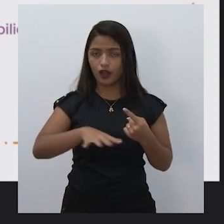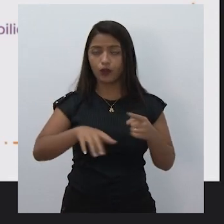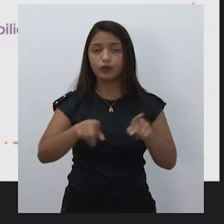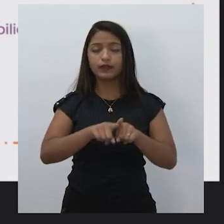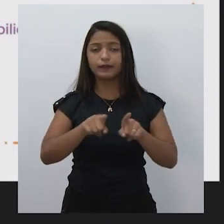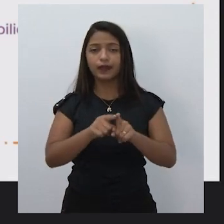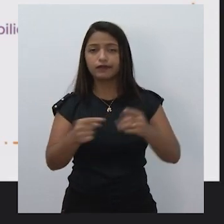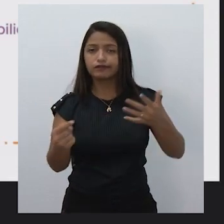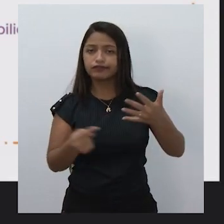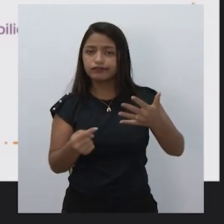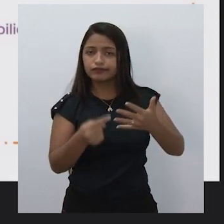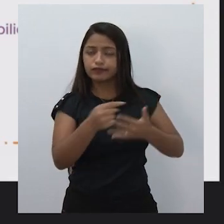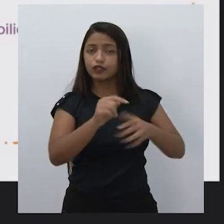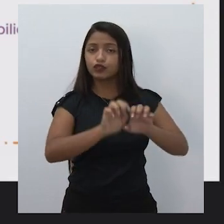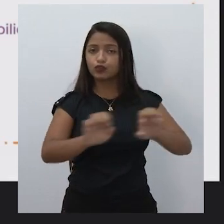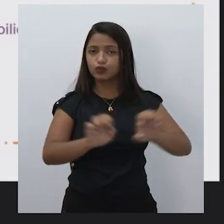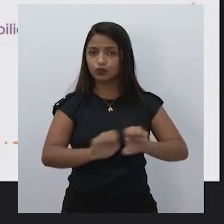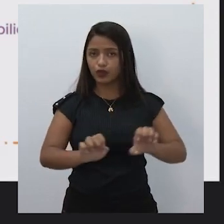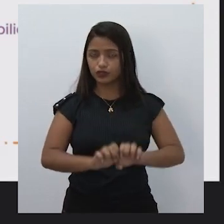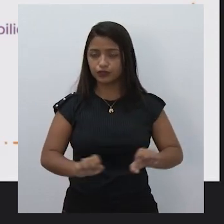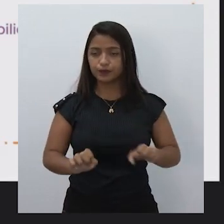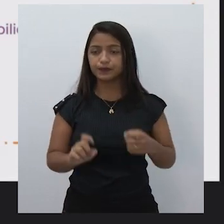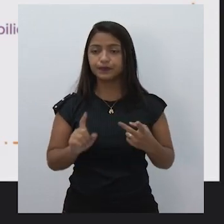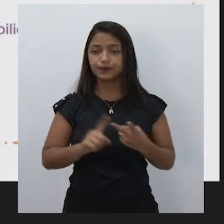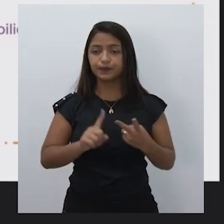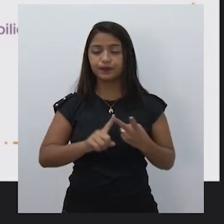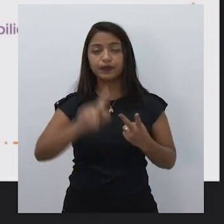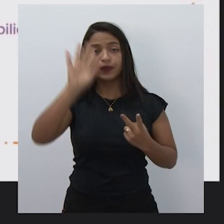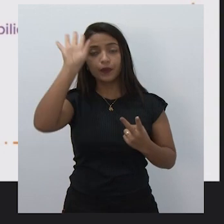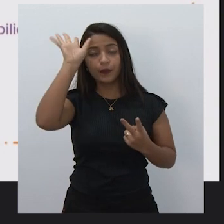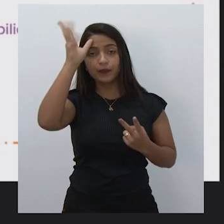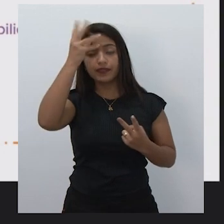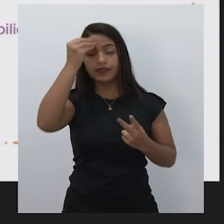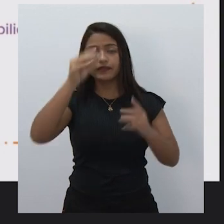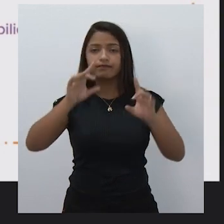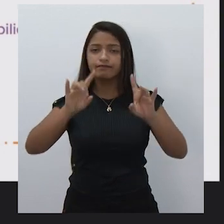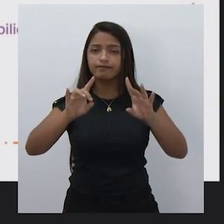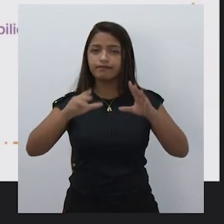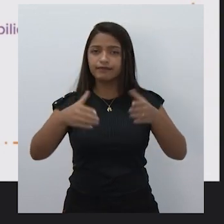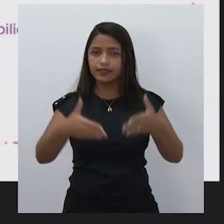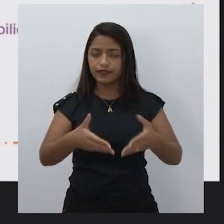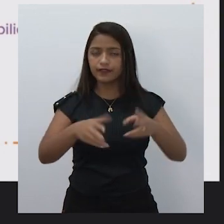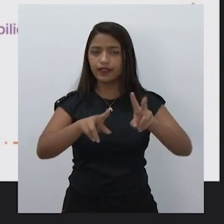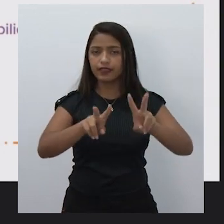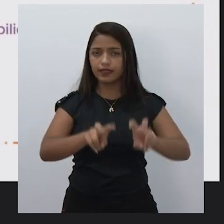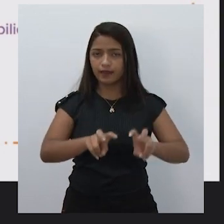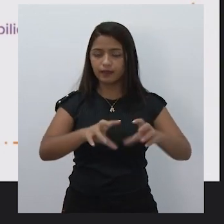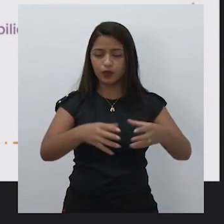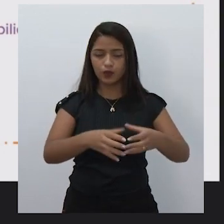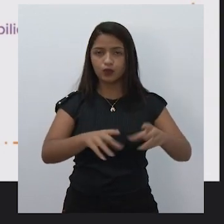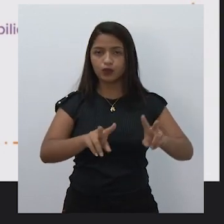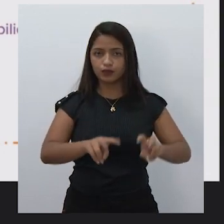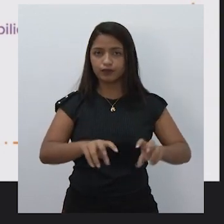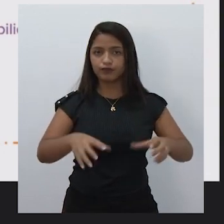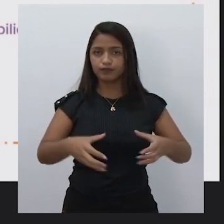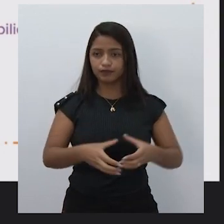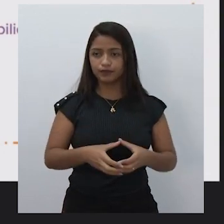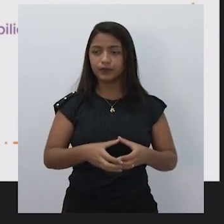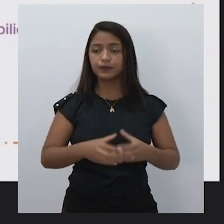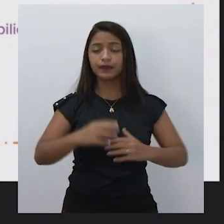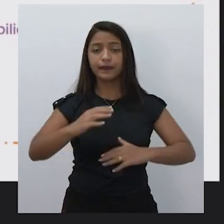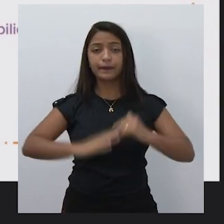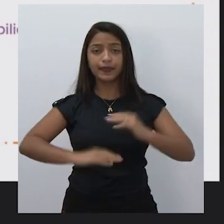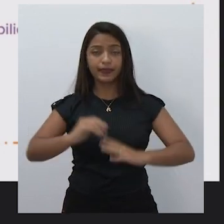estruturantes. Depois, competências específicas, unidades temáticas, habilidades e